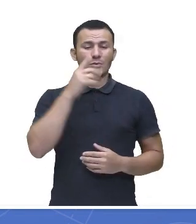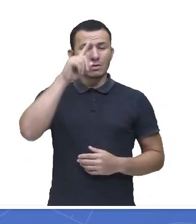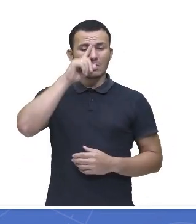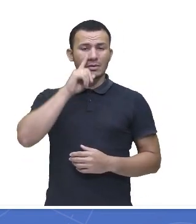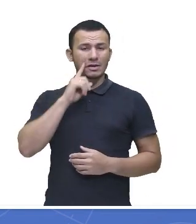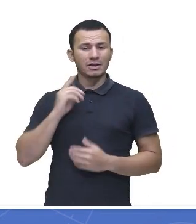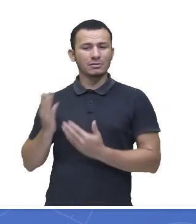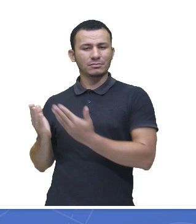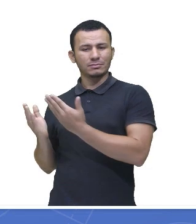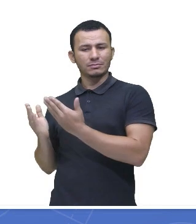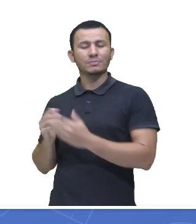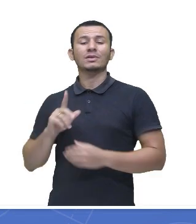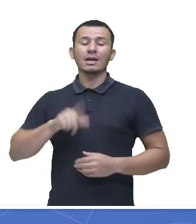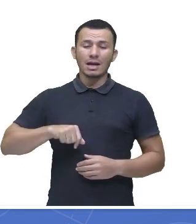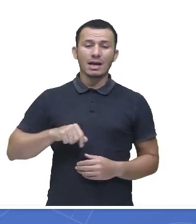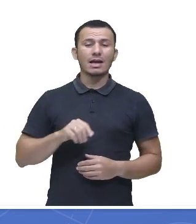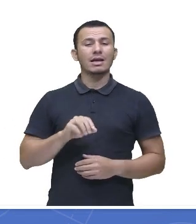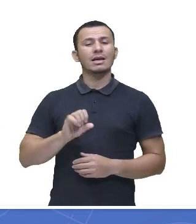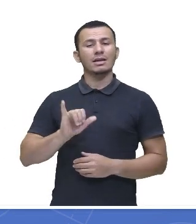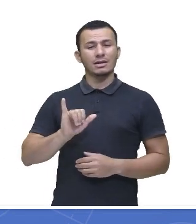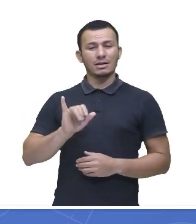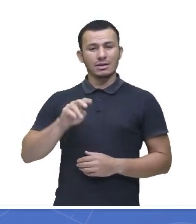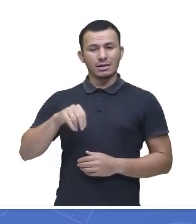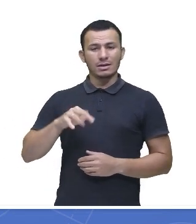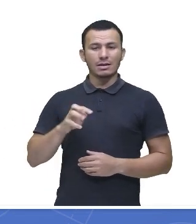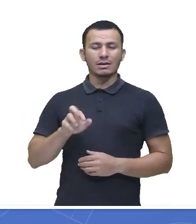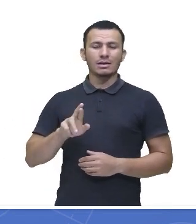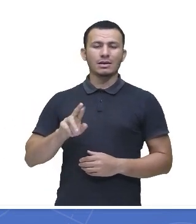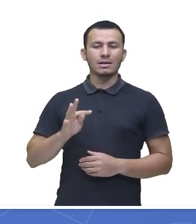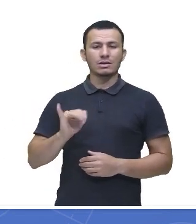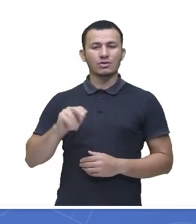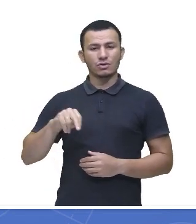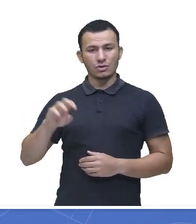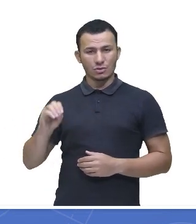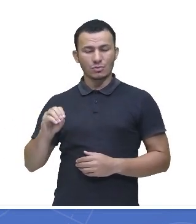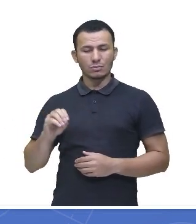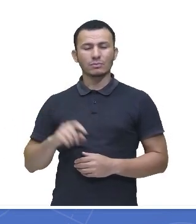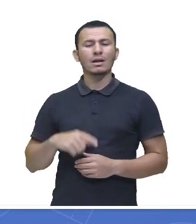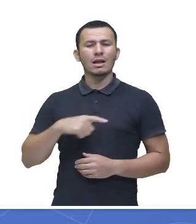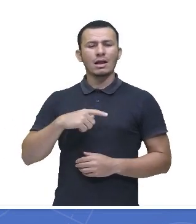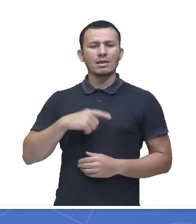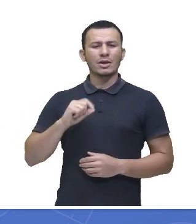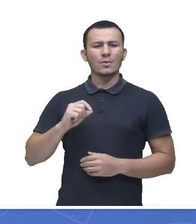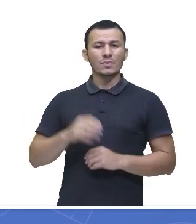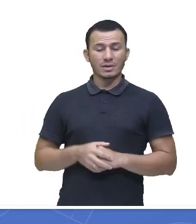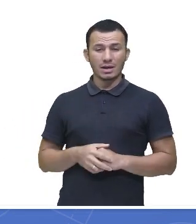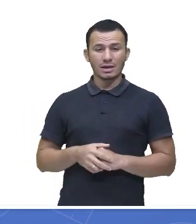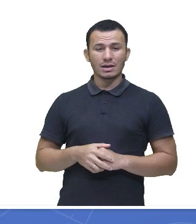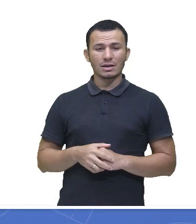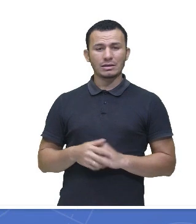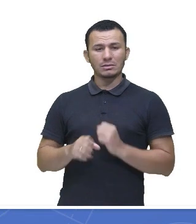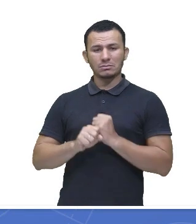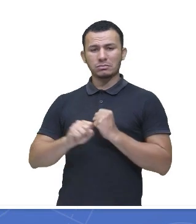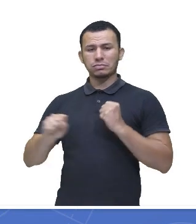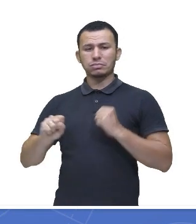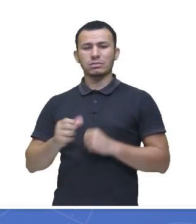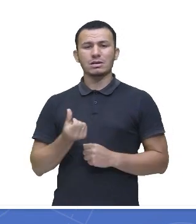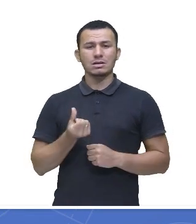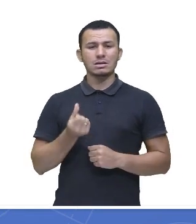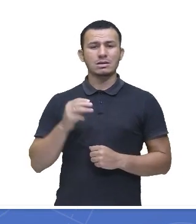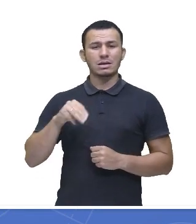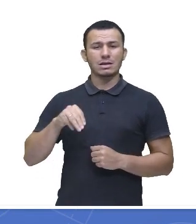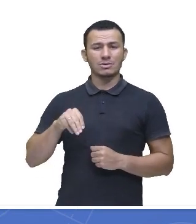aqui no meio é o meu intestino delgado. Ele tem cerca de 6 metros de comprimento. Eita, é grande,